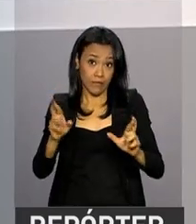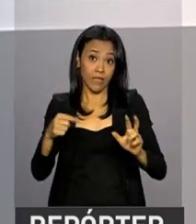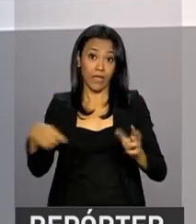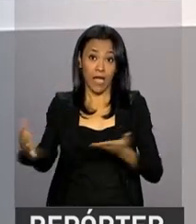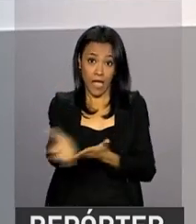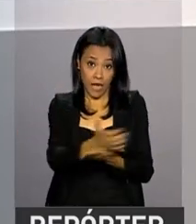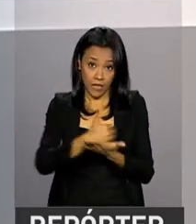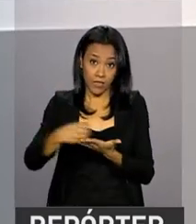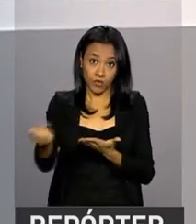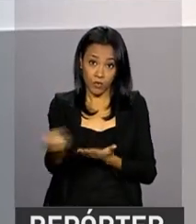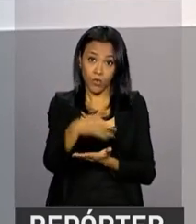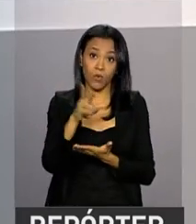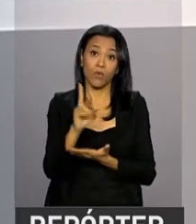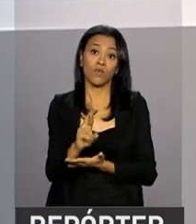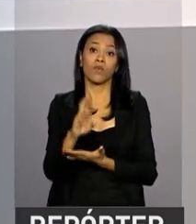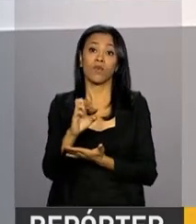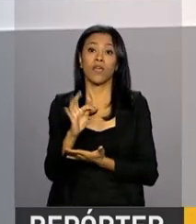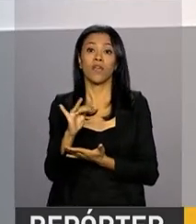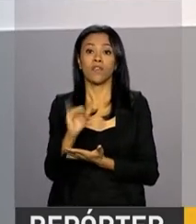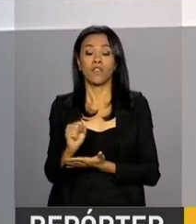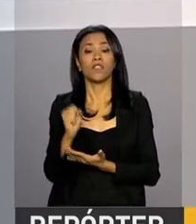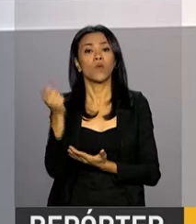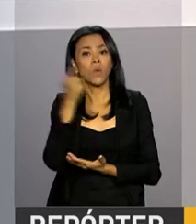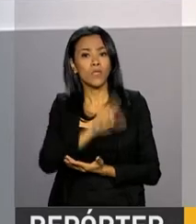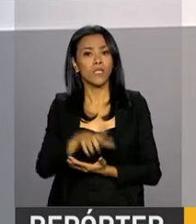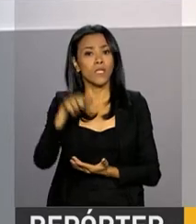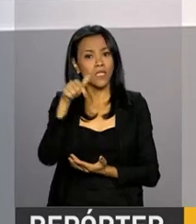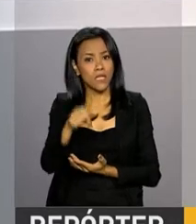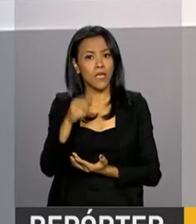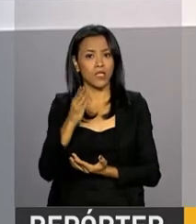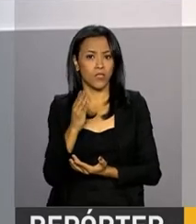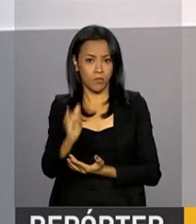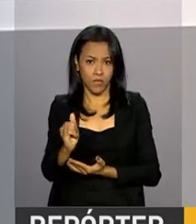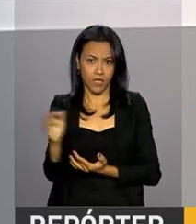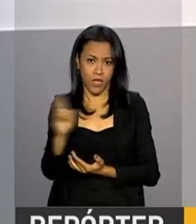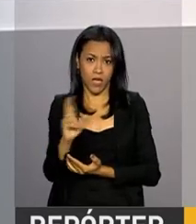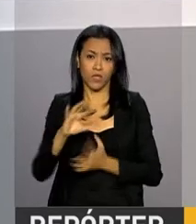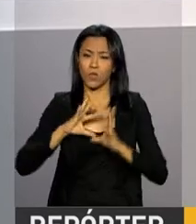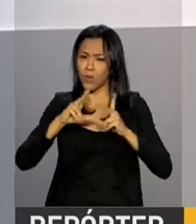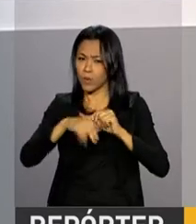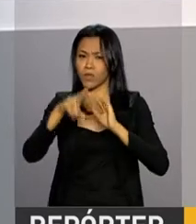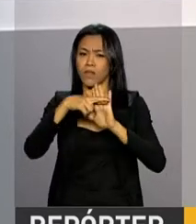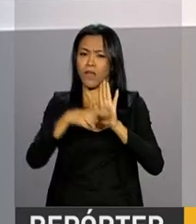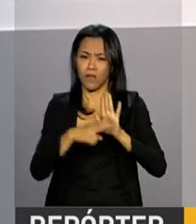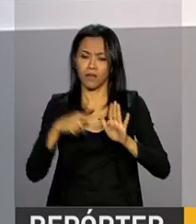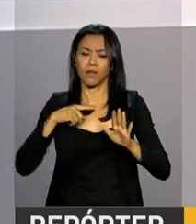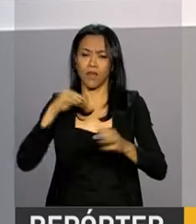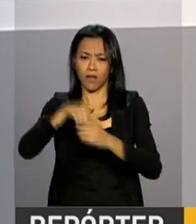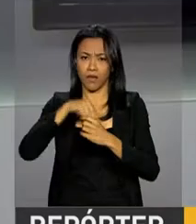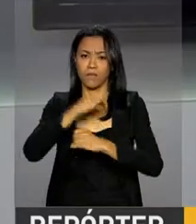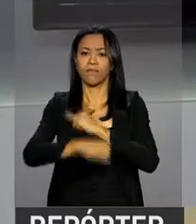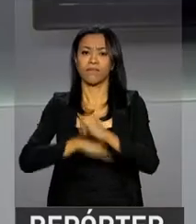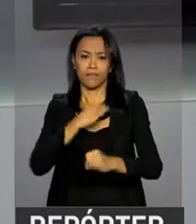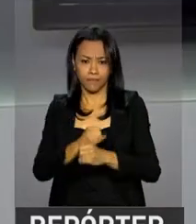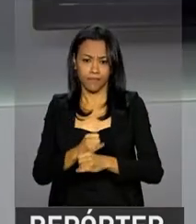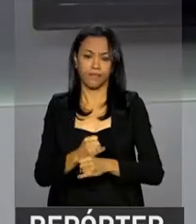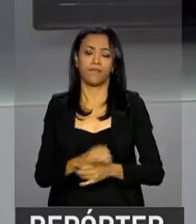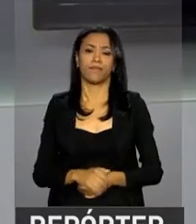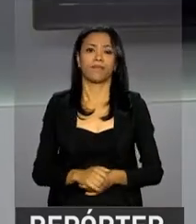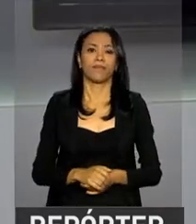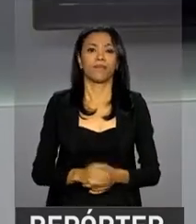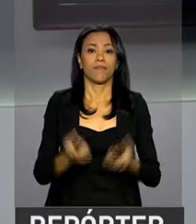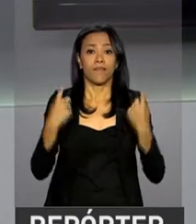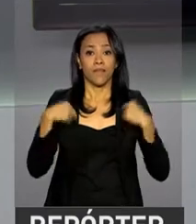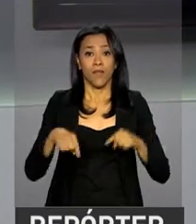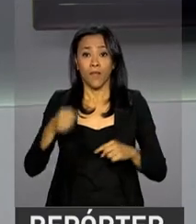chegue a 7 bilhões de reais todas as regras estão disponíveis na página da receita na internet o